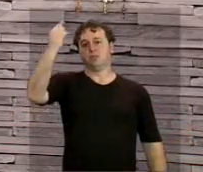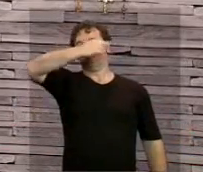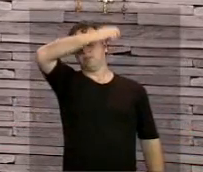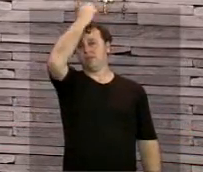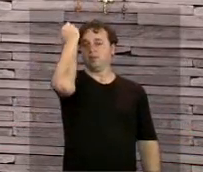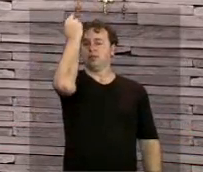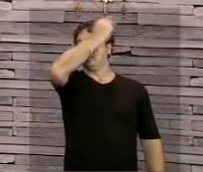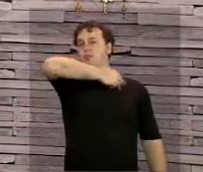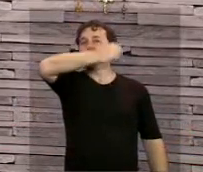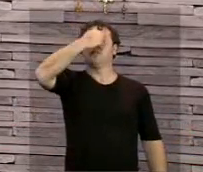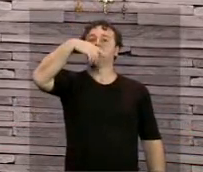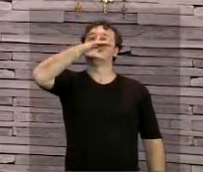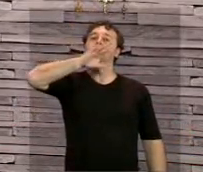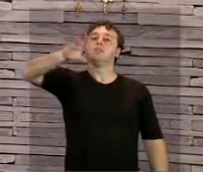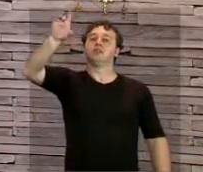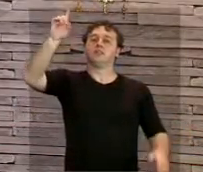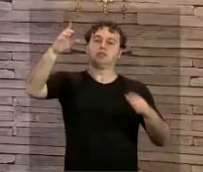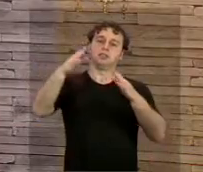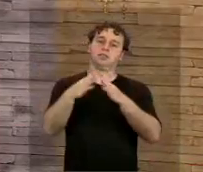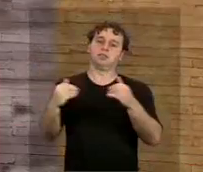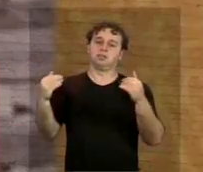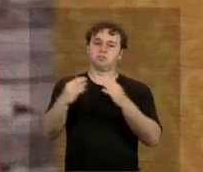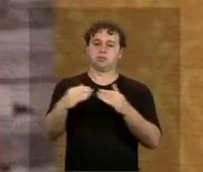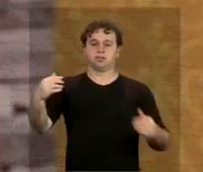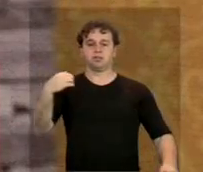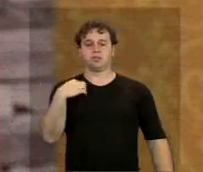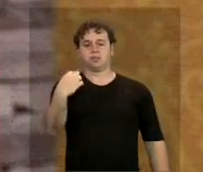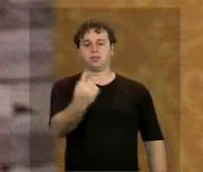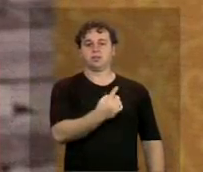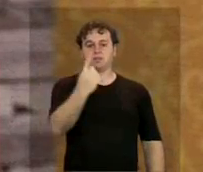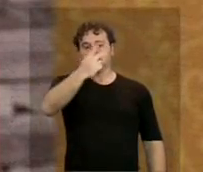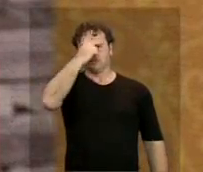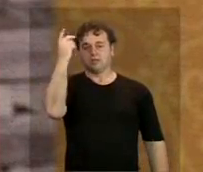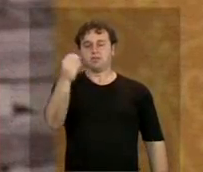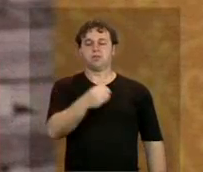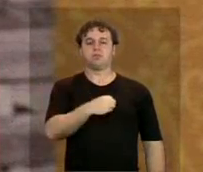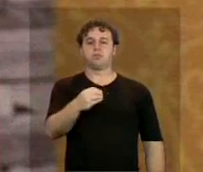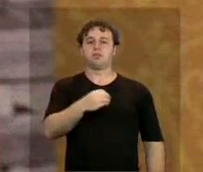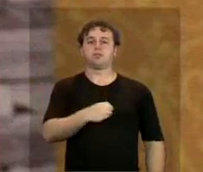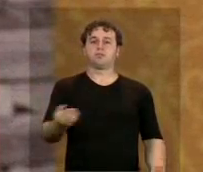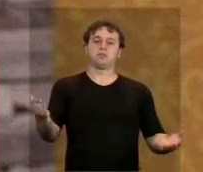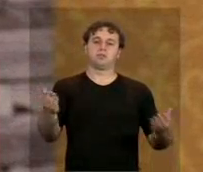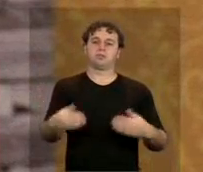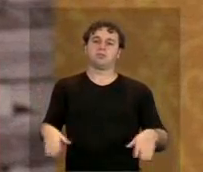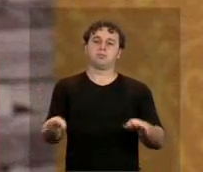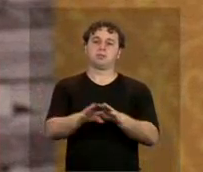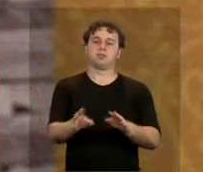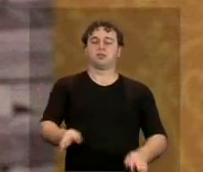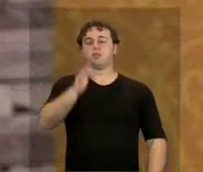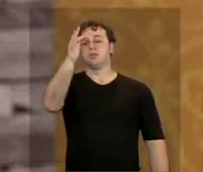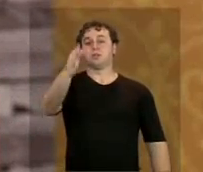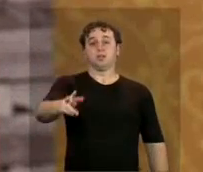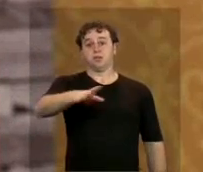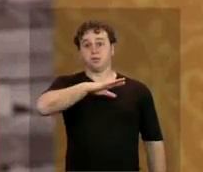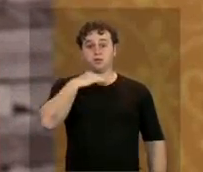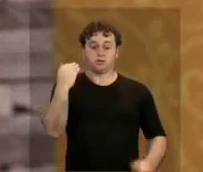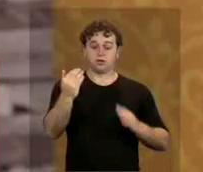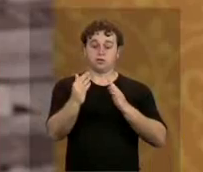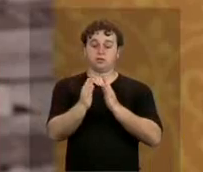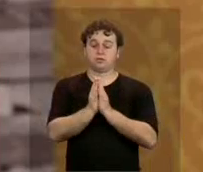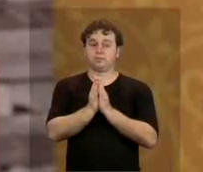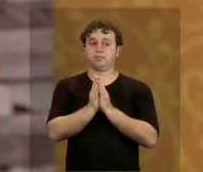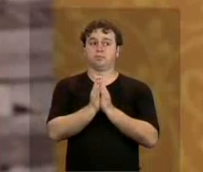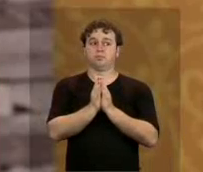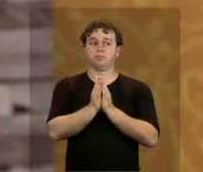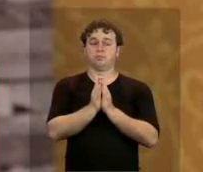é o fruto do vosso ventre, Jesus. Santa Maria, Mãe de Deus, rogai por nós, pecadores,